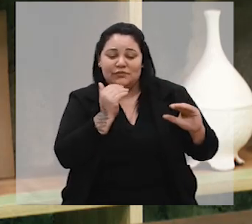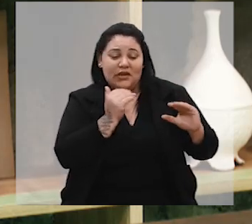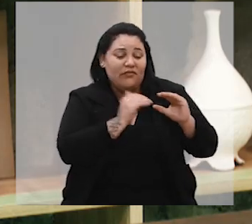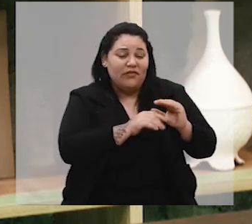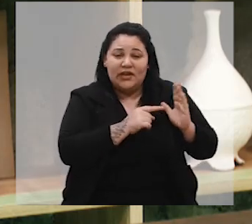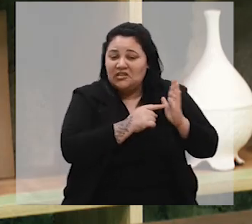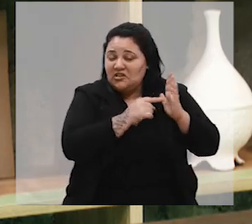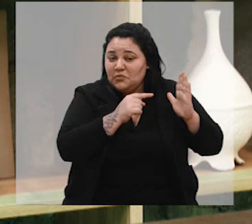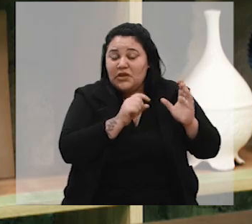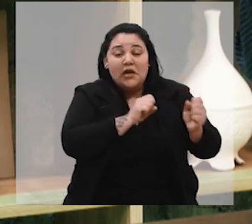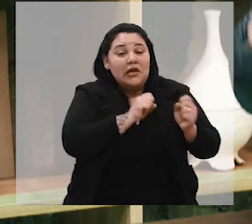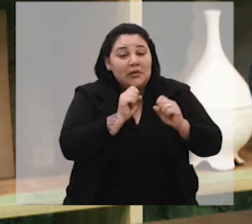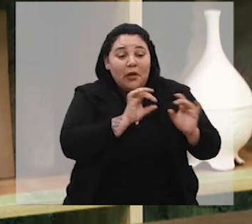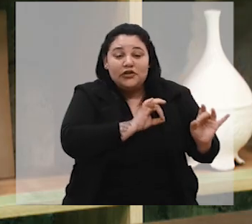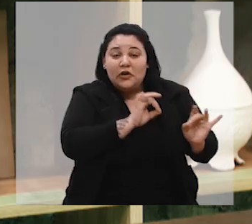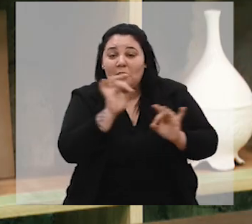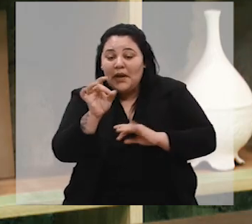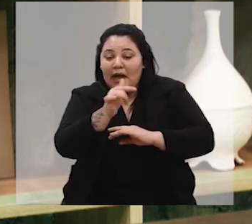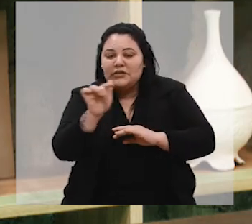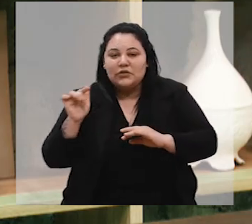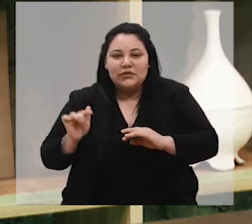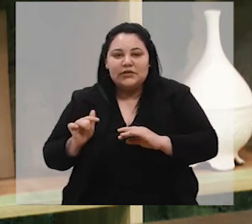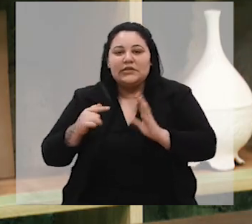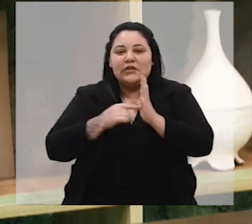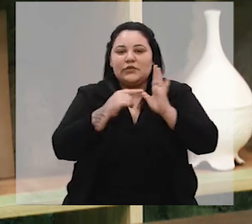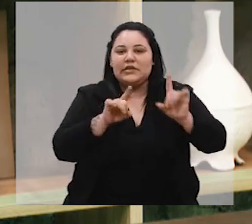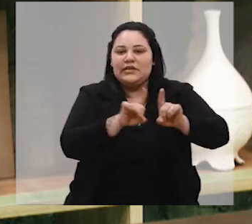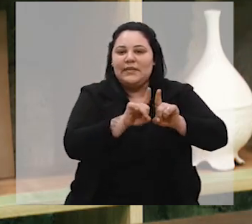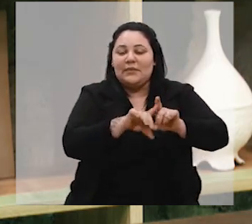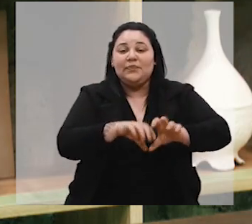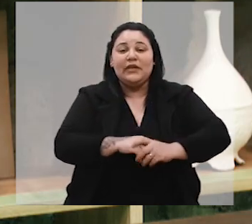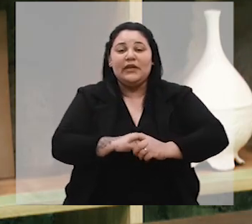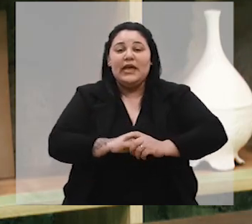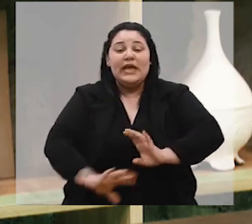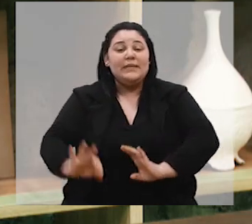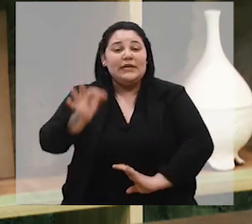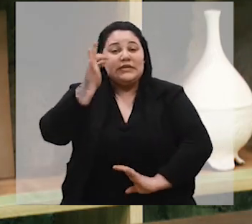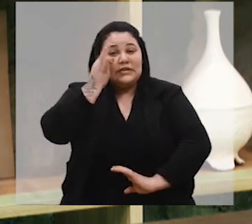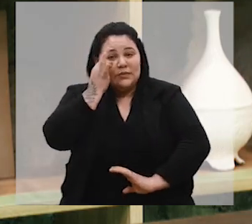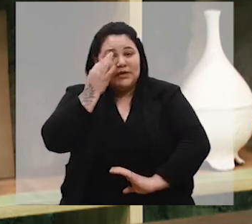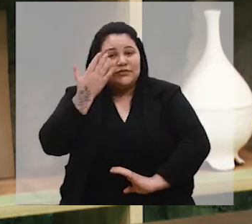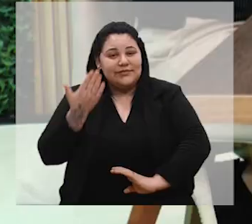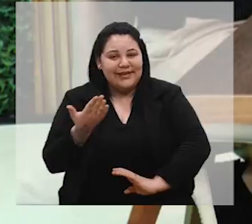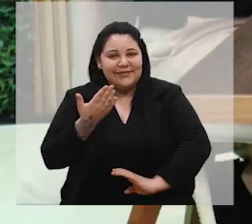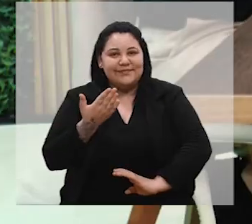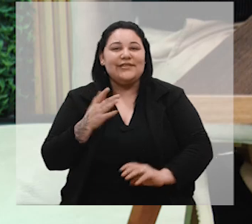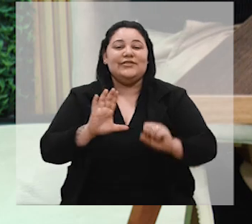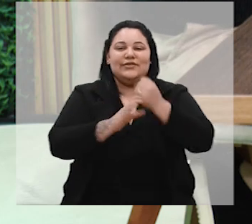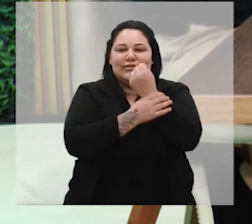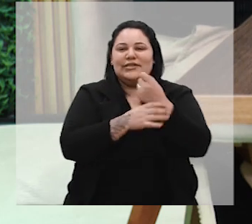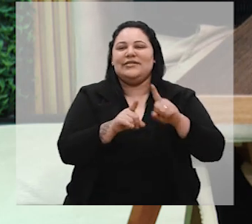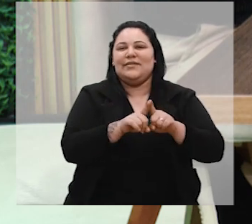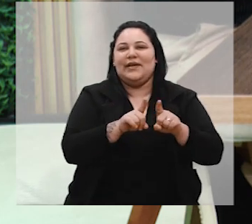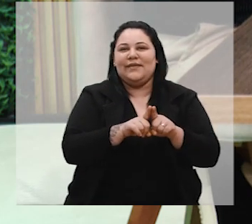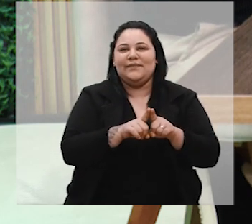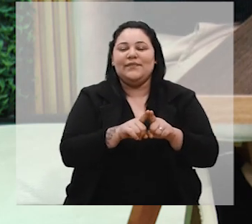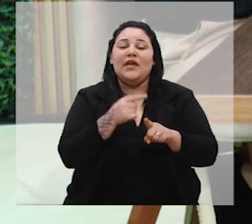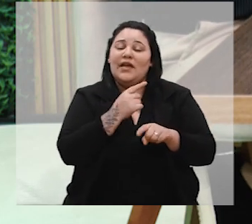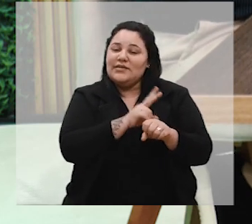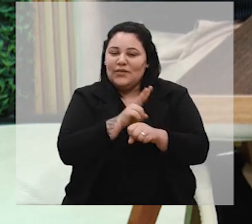e por ali você acompanha as denúncias que você já fez, enfim, ele é bem completo. E presencialmente, as forças de segurança que dão